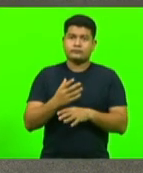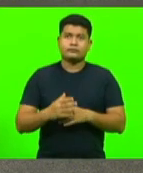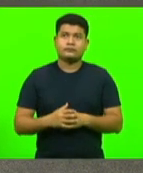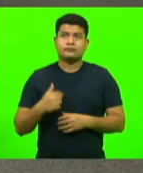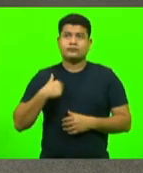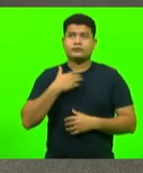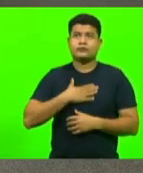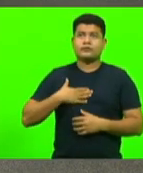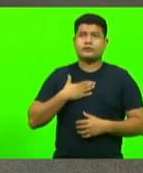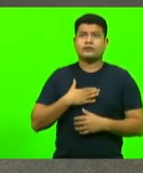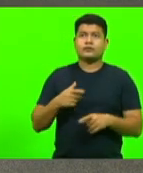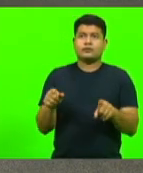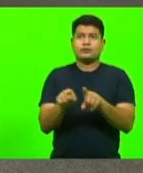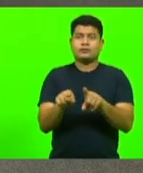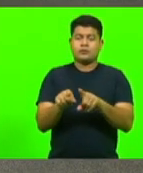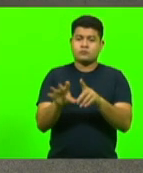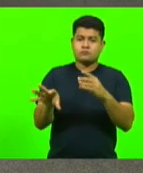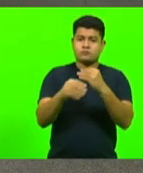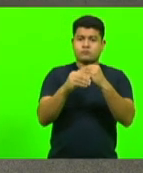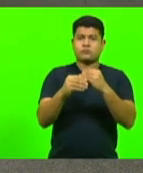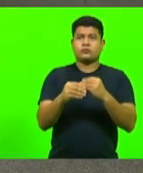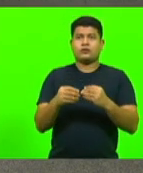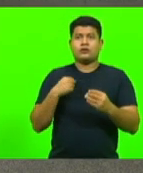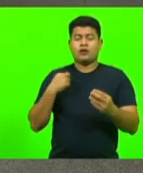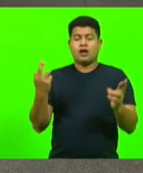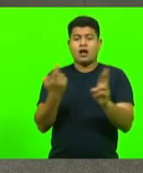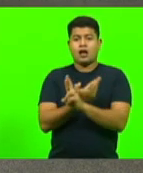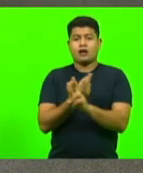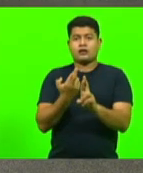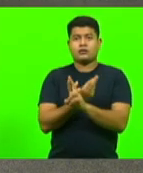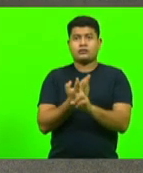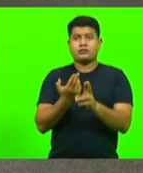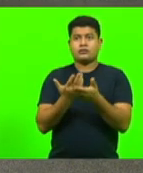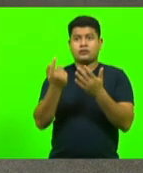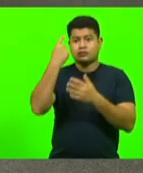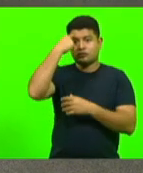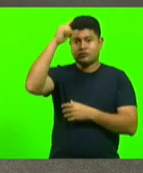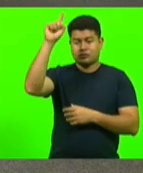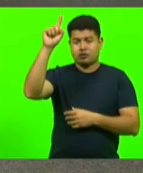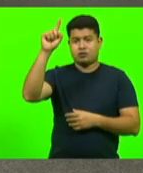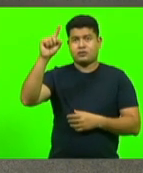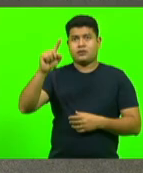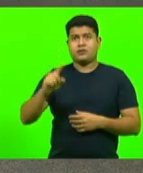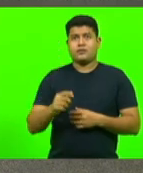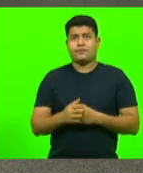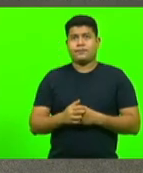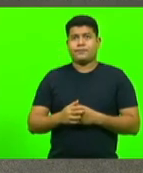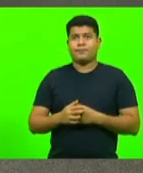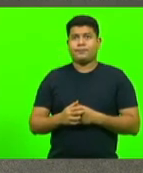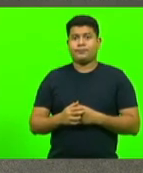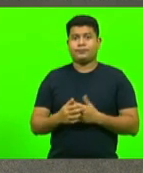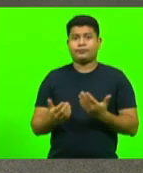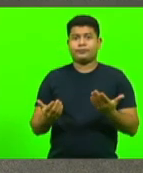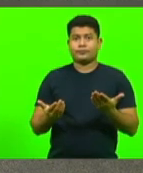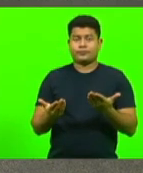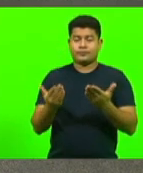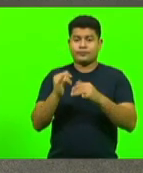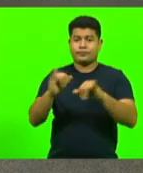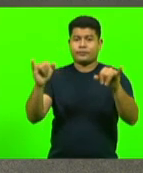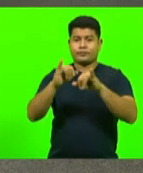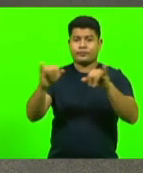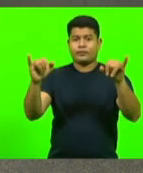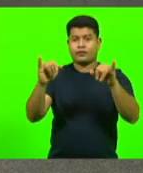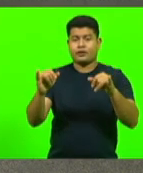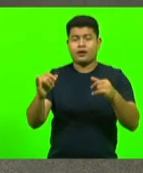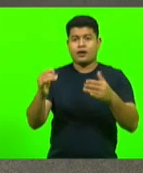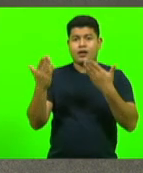gostaria de fazer uma complementação em relação a ideia que se que se propaga inclusive